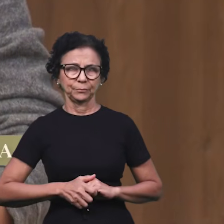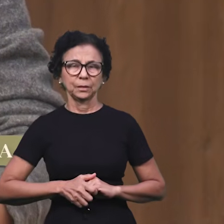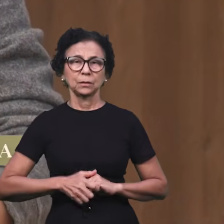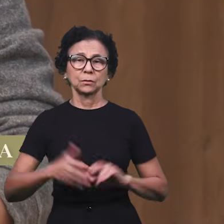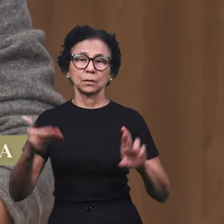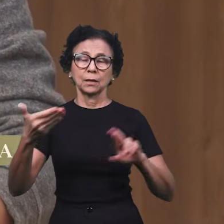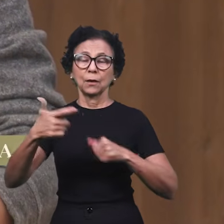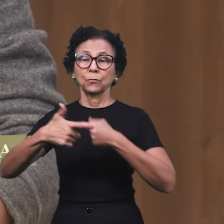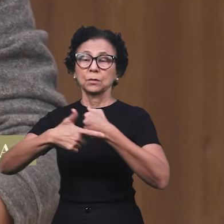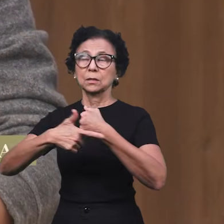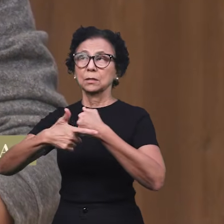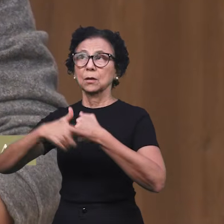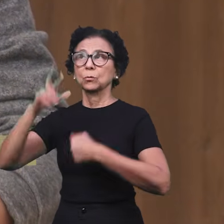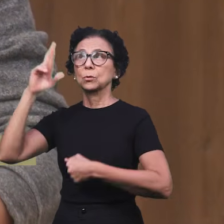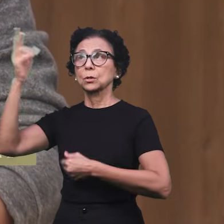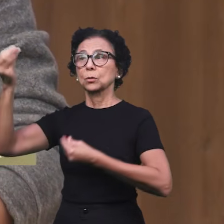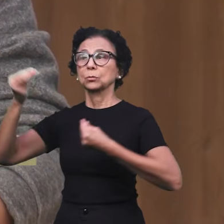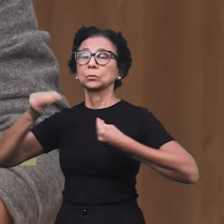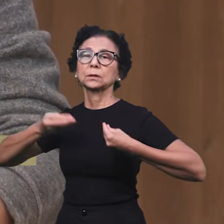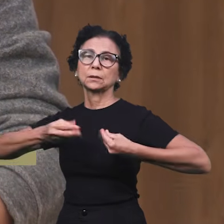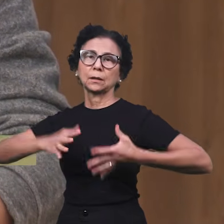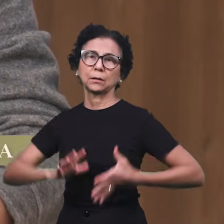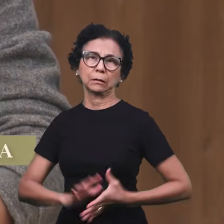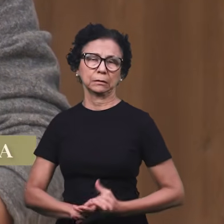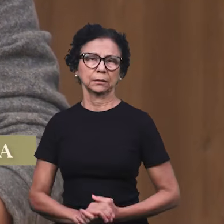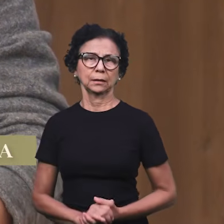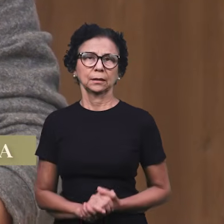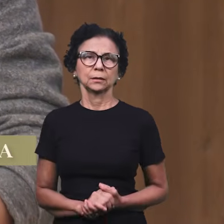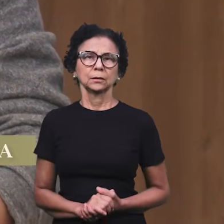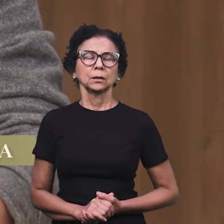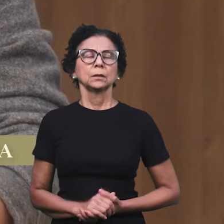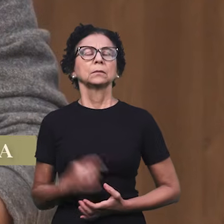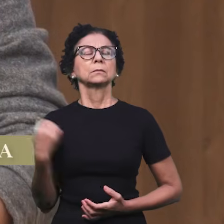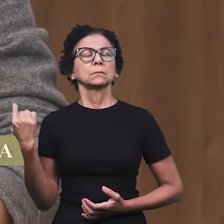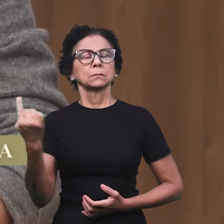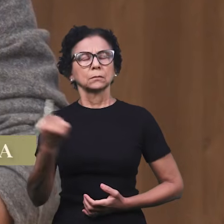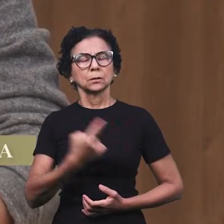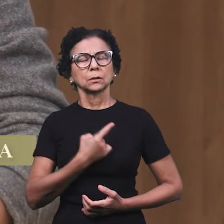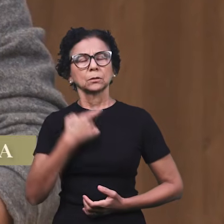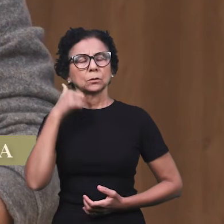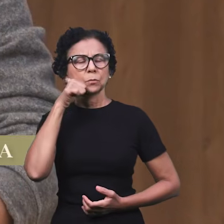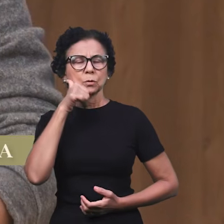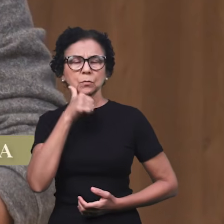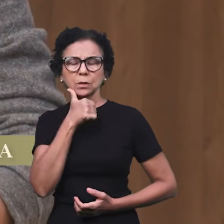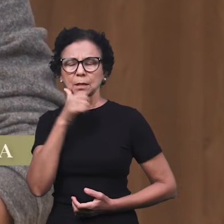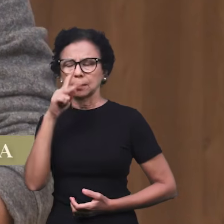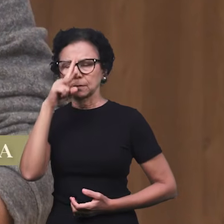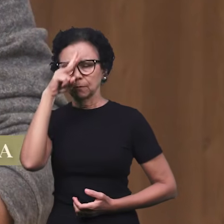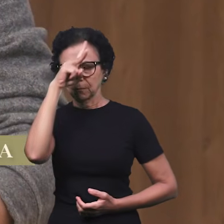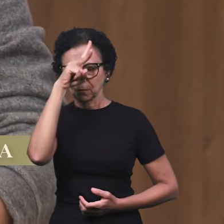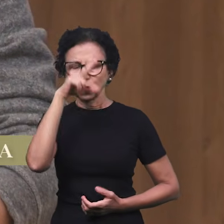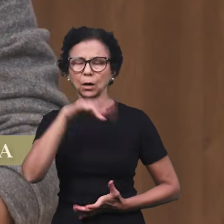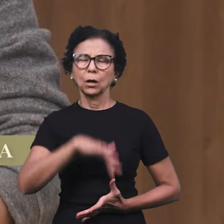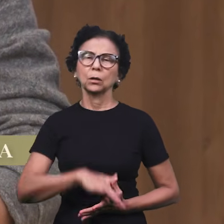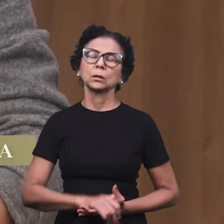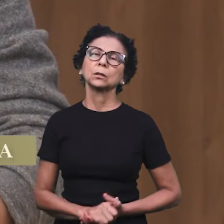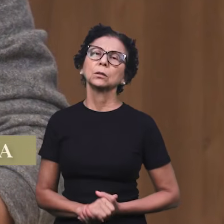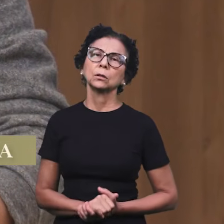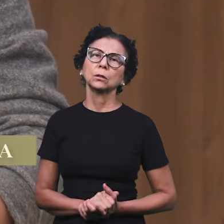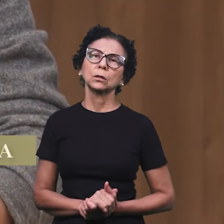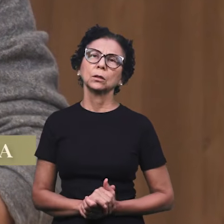como Ezer, como auxiliadoras, o Senhor nos fez como mulher virtuosas, raio, fortes, com